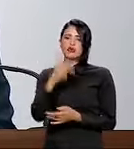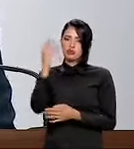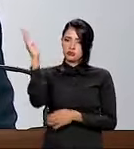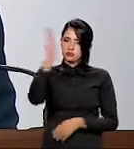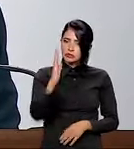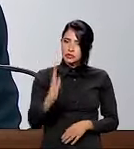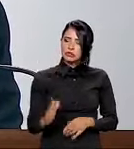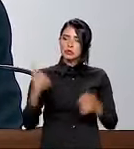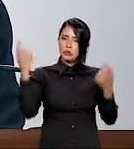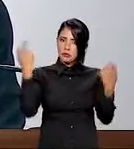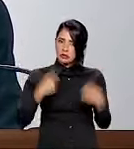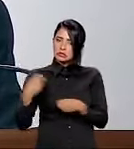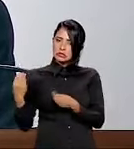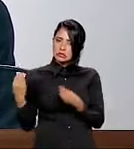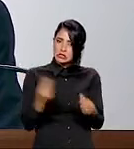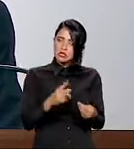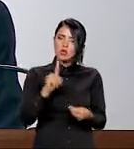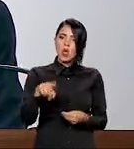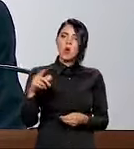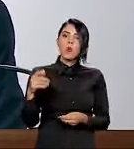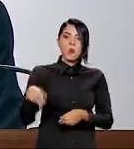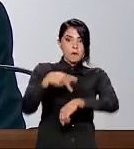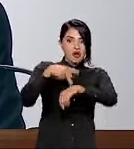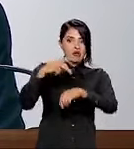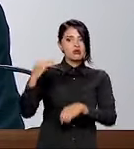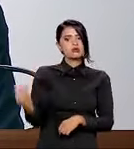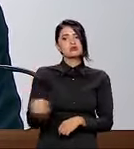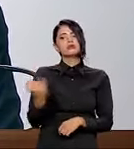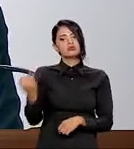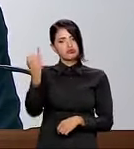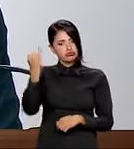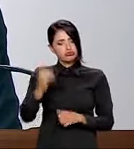precisa ser dado como um país importante. E aí,